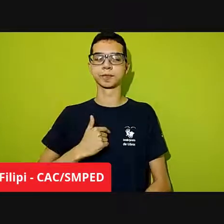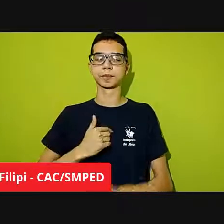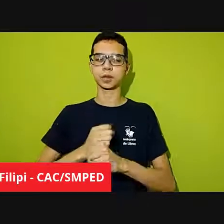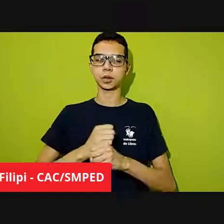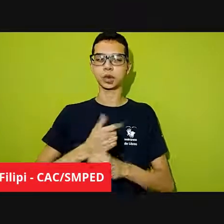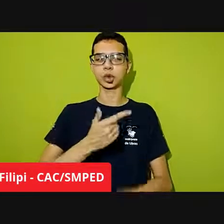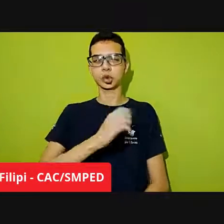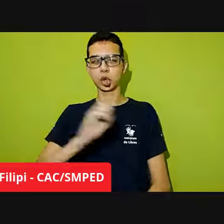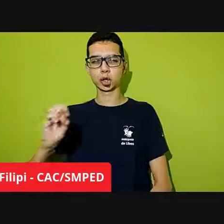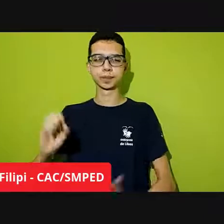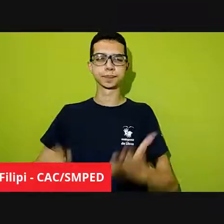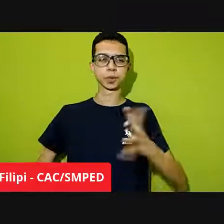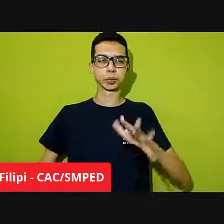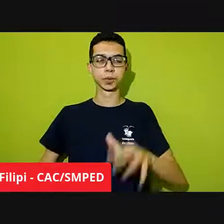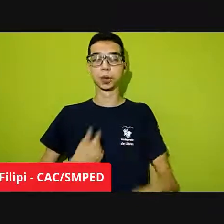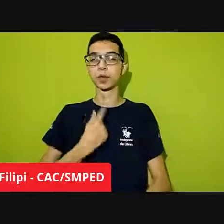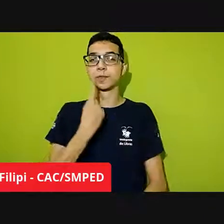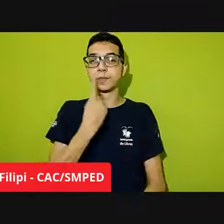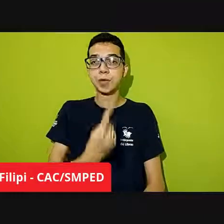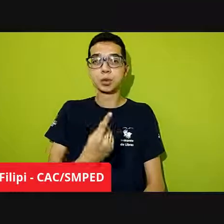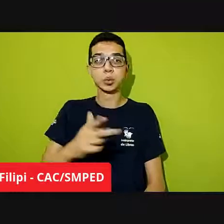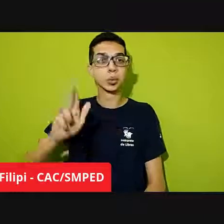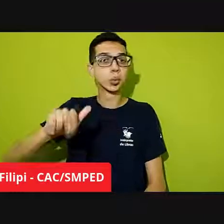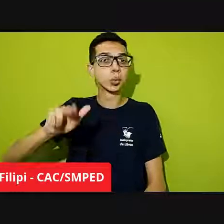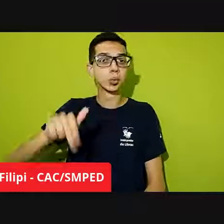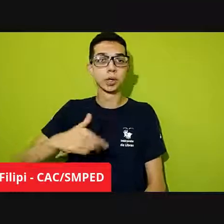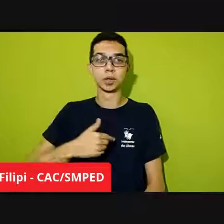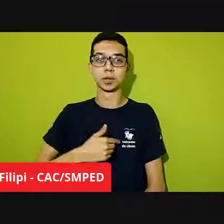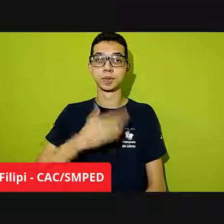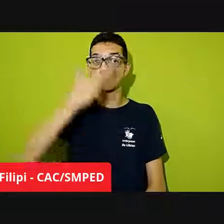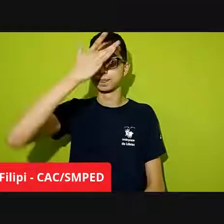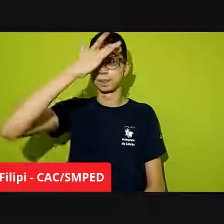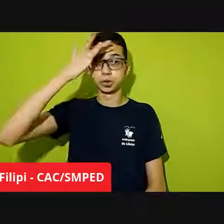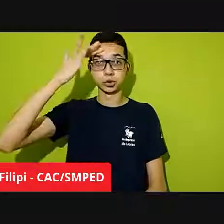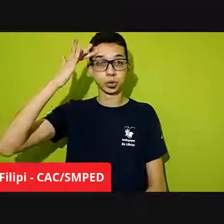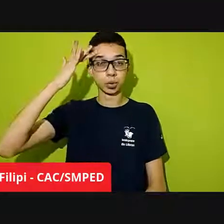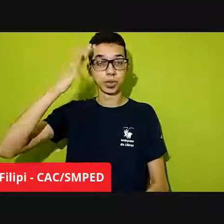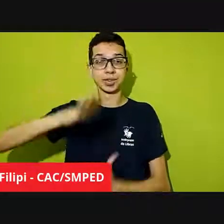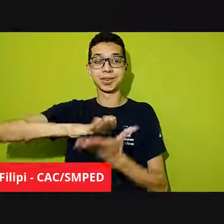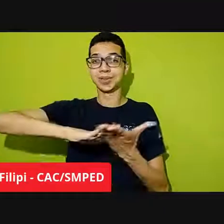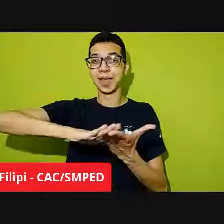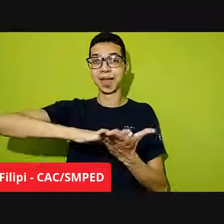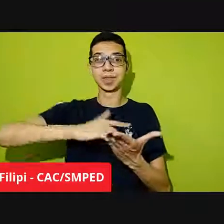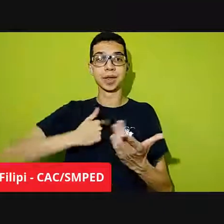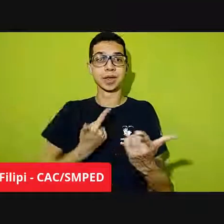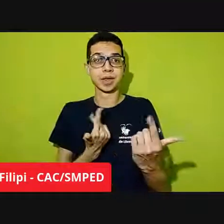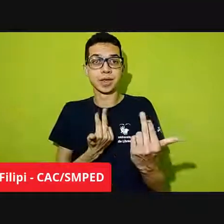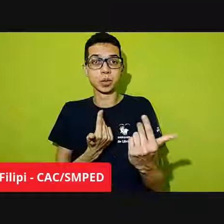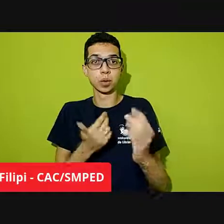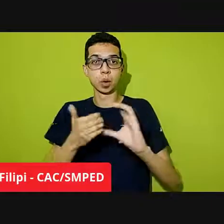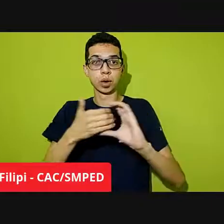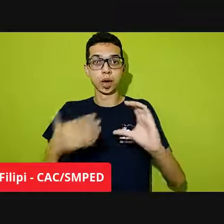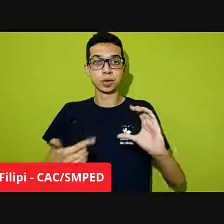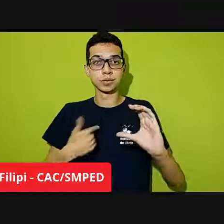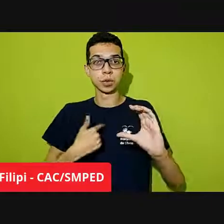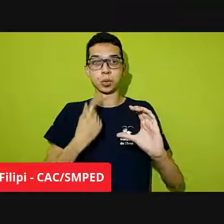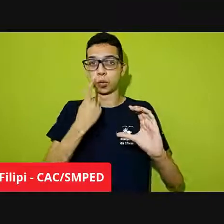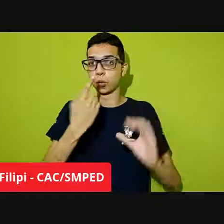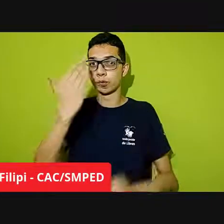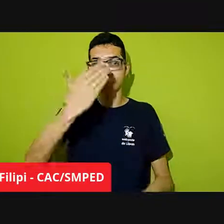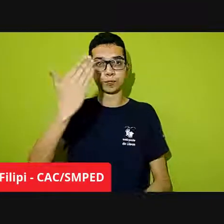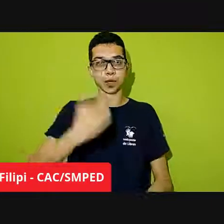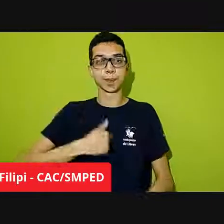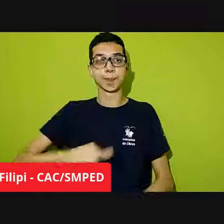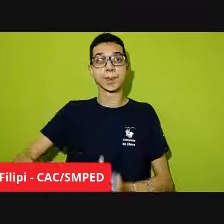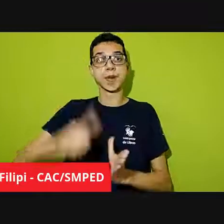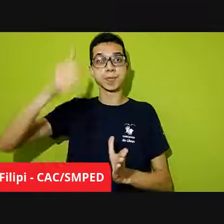2000 e pouco ali. Eu nunca tinha visto nenhuma pessoa com essa minha mesma característica dissidente, assim. Foi a primeira vez